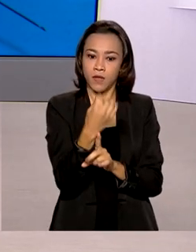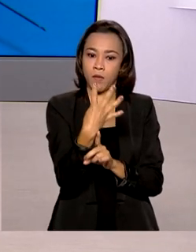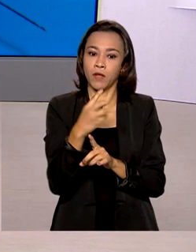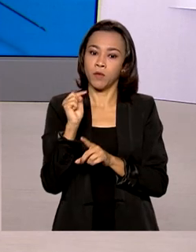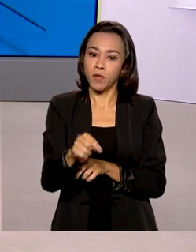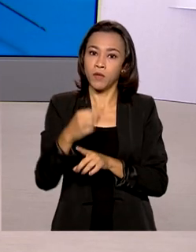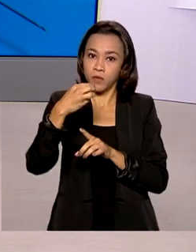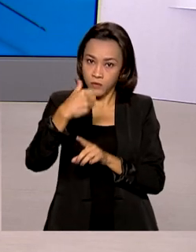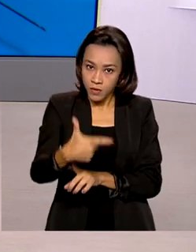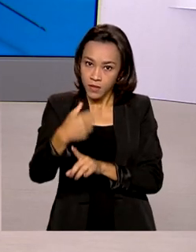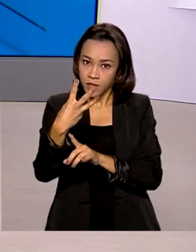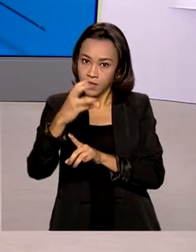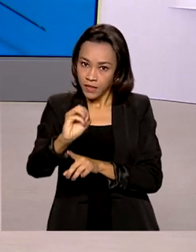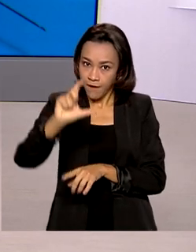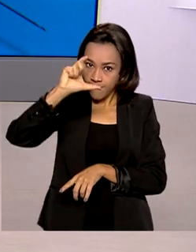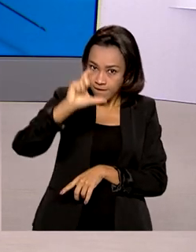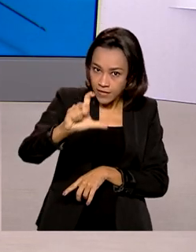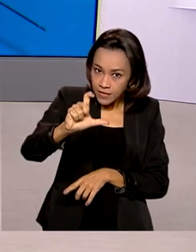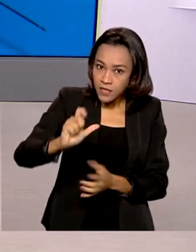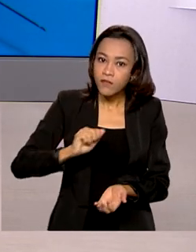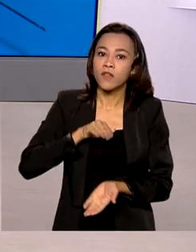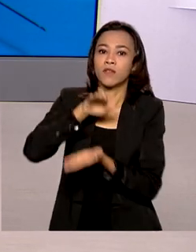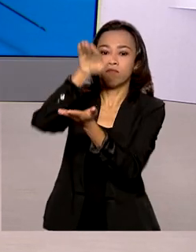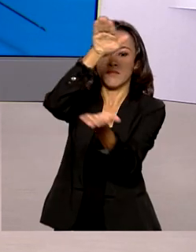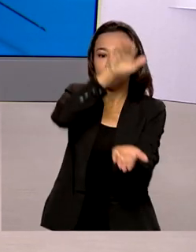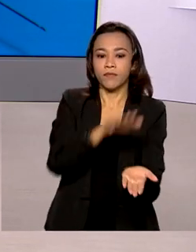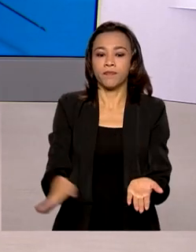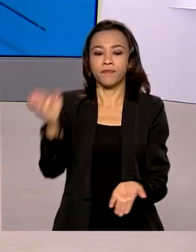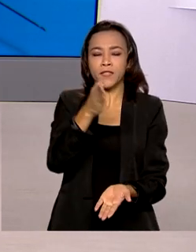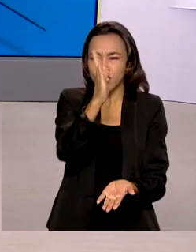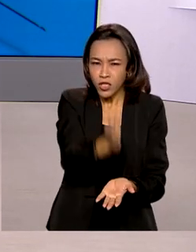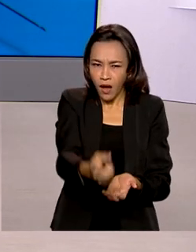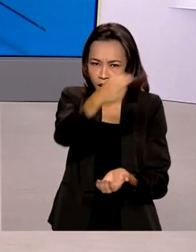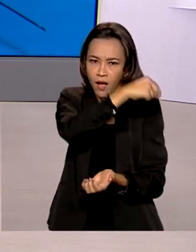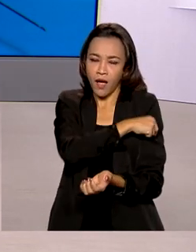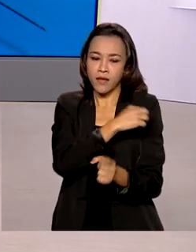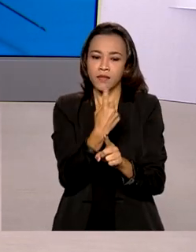207.164.230 doses de vacinas. As doses aplicadas somam